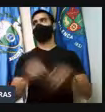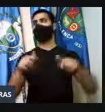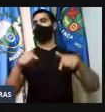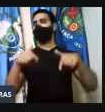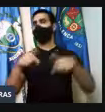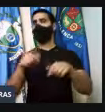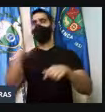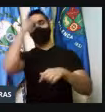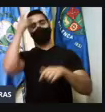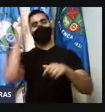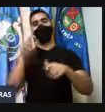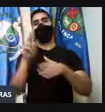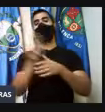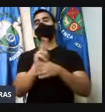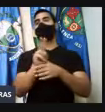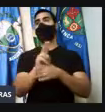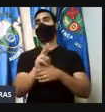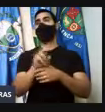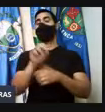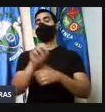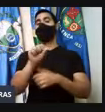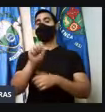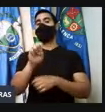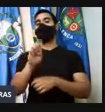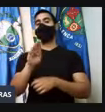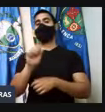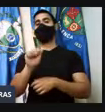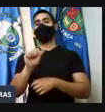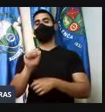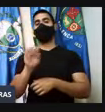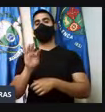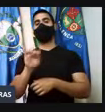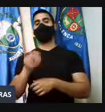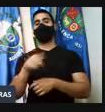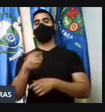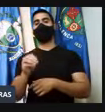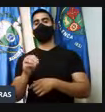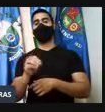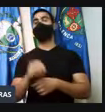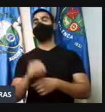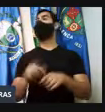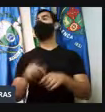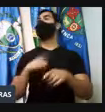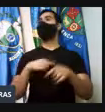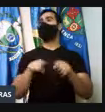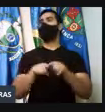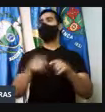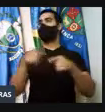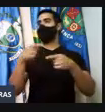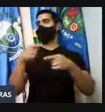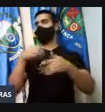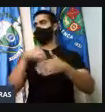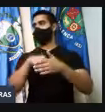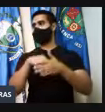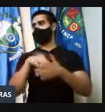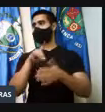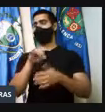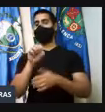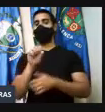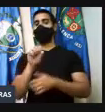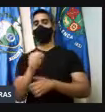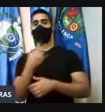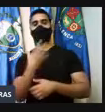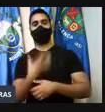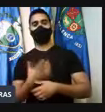título cidadão valenciano ao senhor Sebastião Alves, dando ainda outras providências. Discussão única e votação para o dia